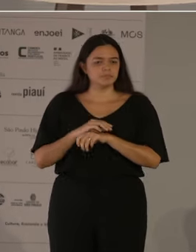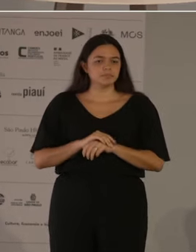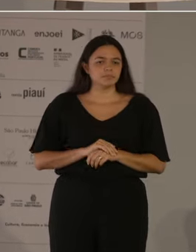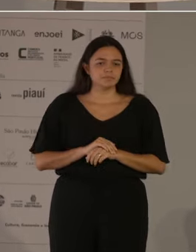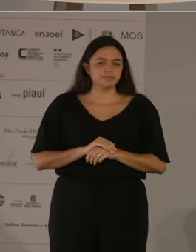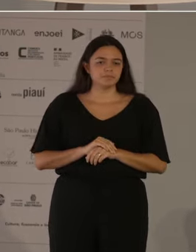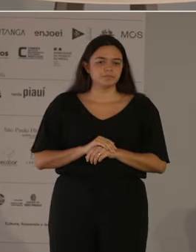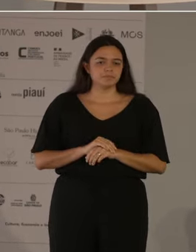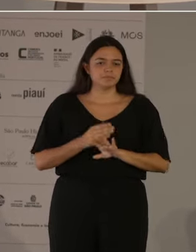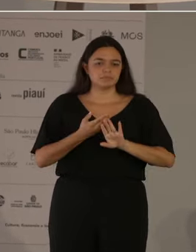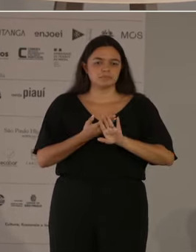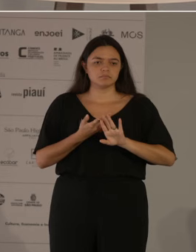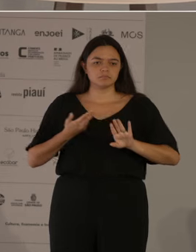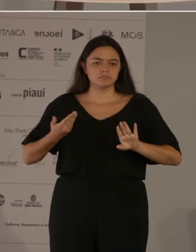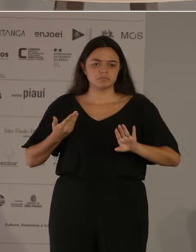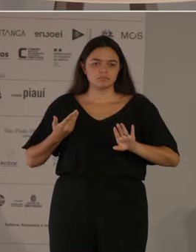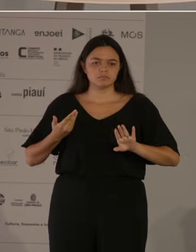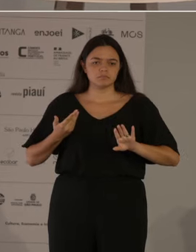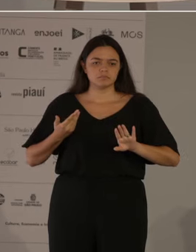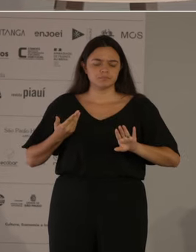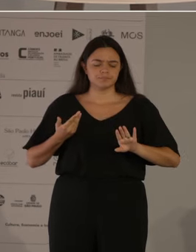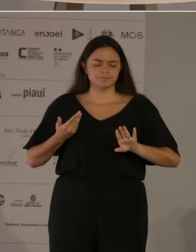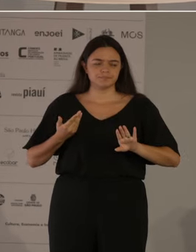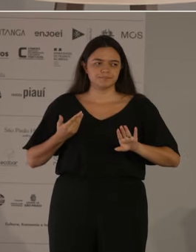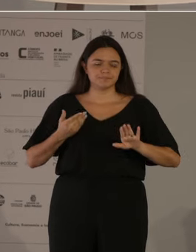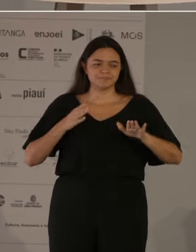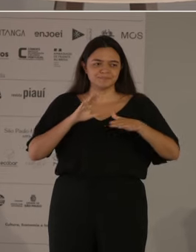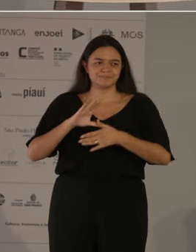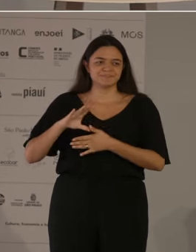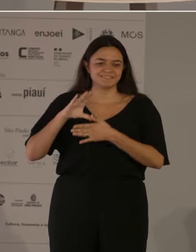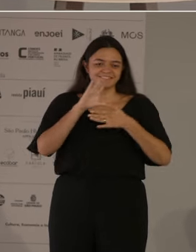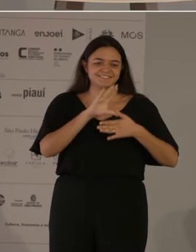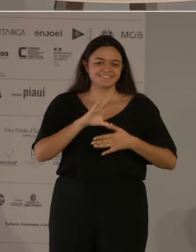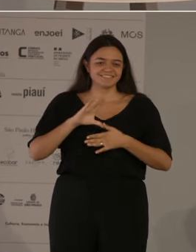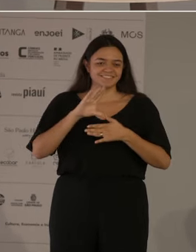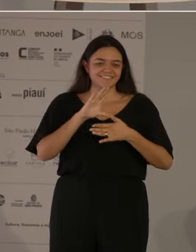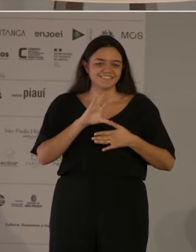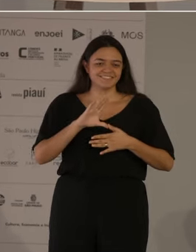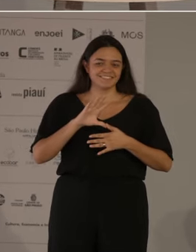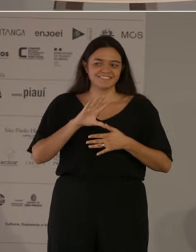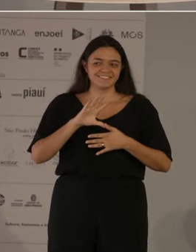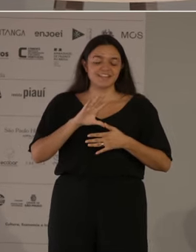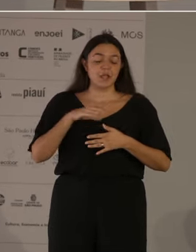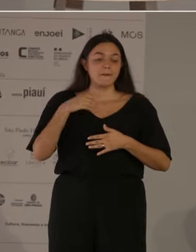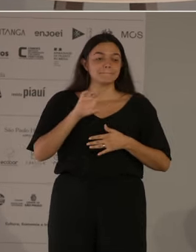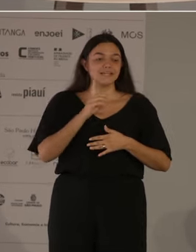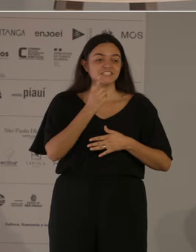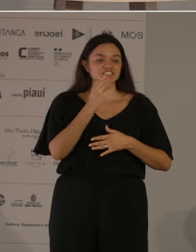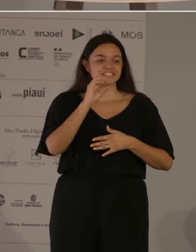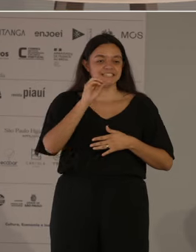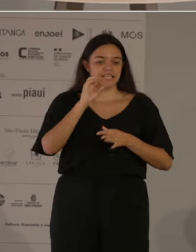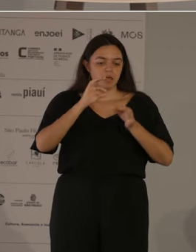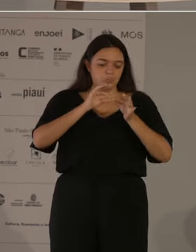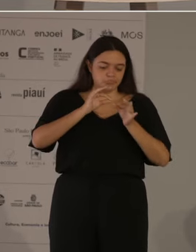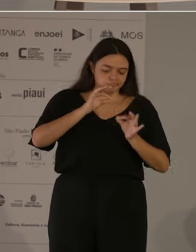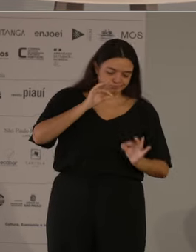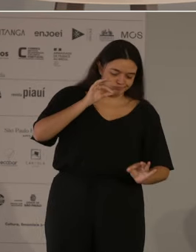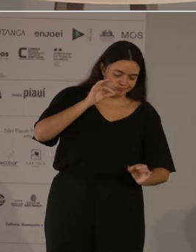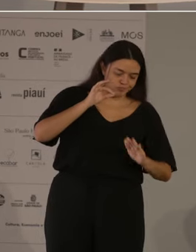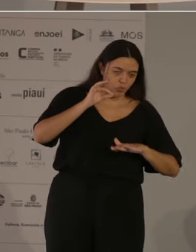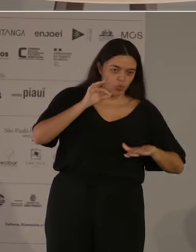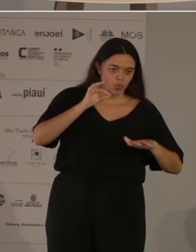Culturais e do Ministério da Cultura, por meio da Lei Federal. O mar estava mais de 100 metros abaixo do nível atual, então tinha